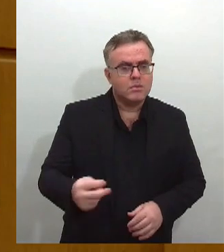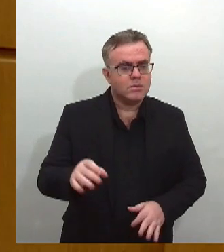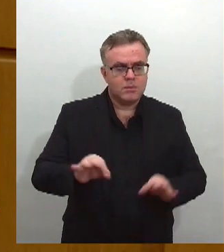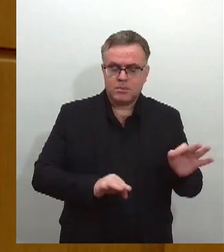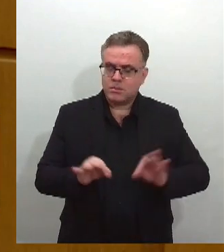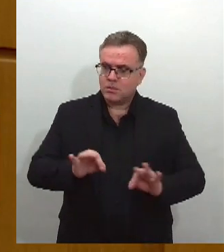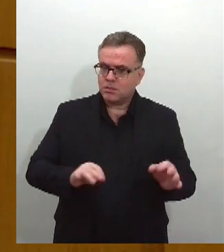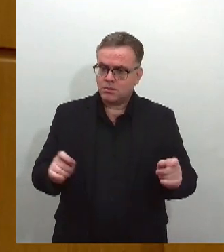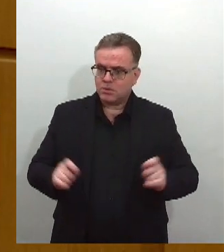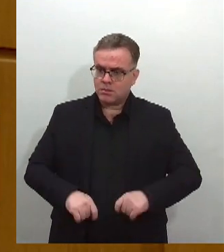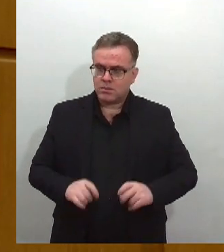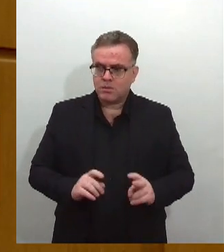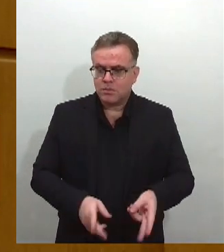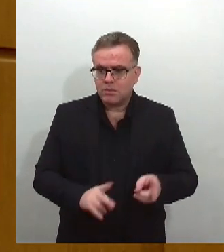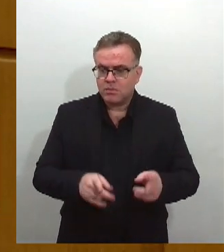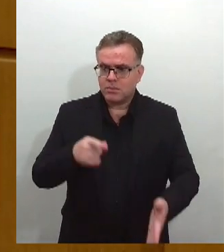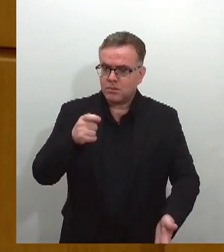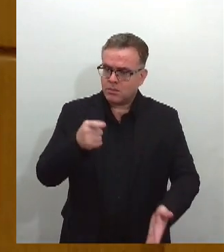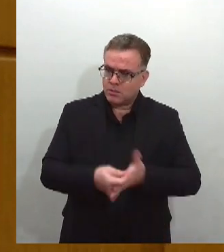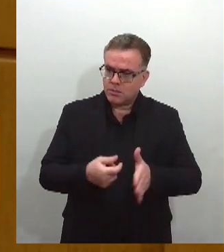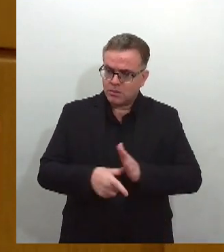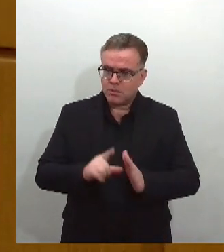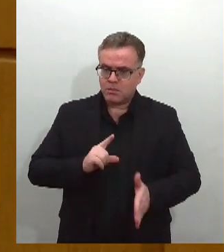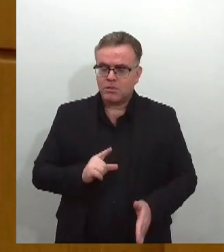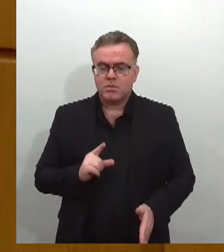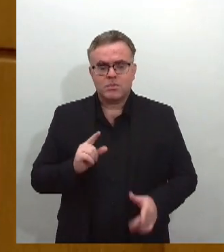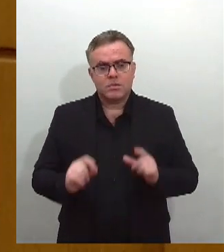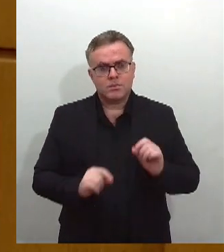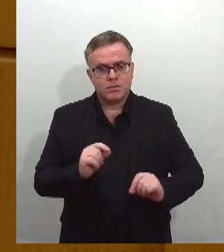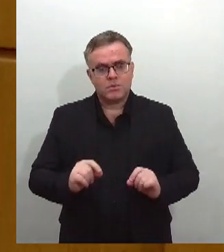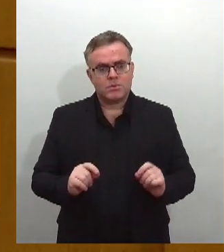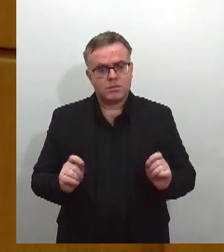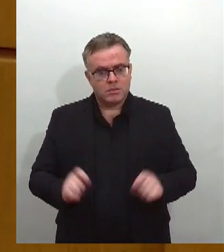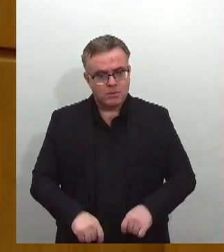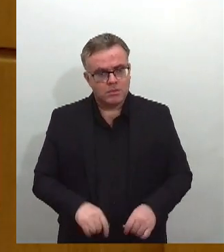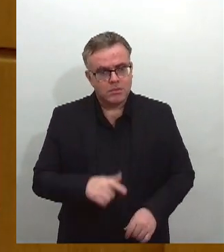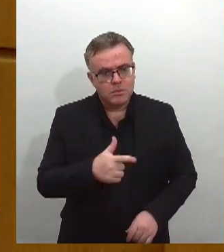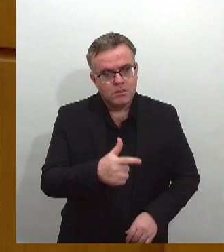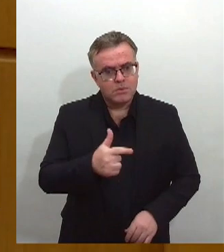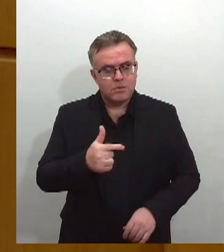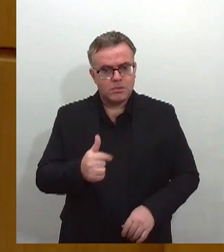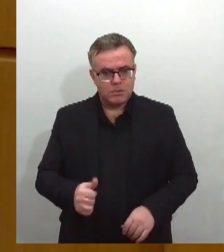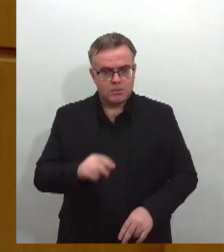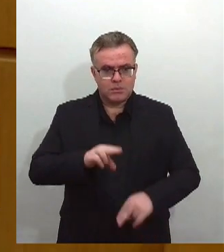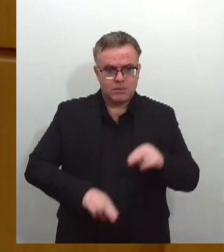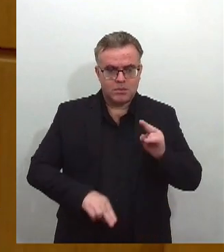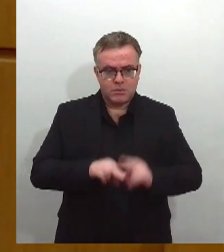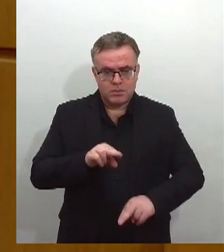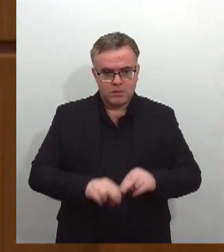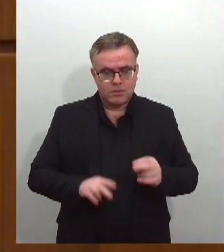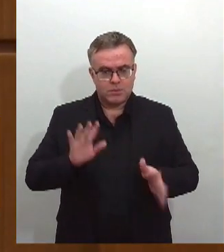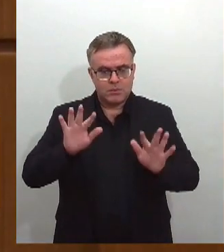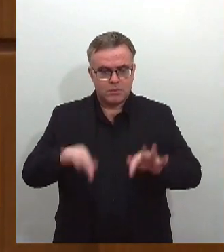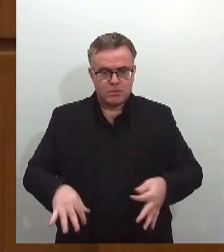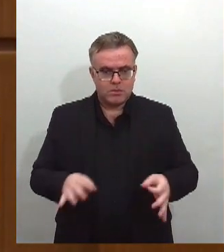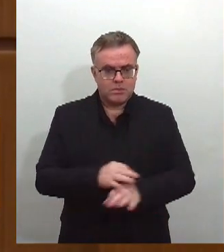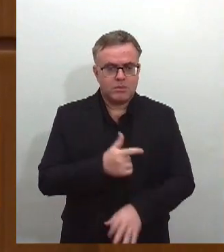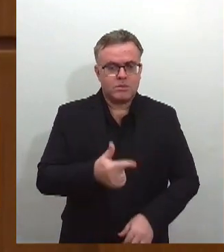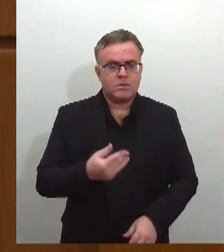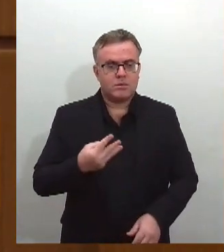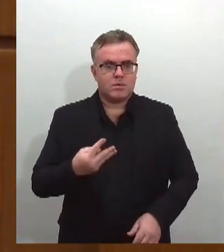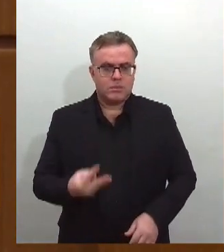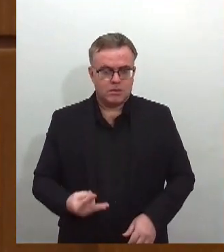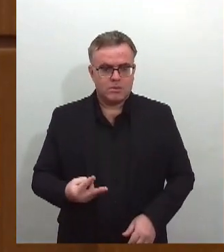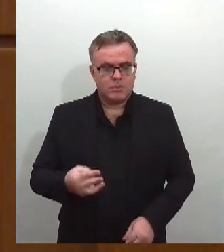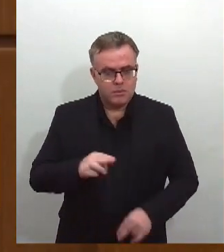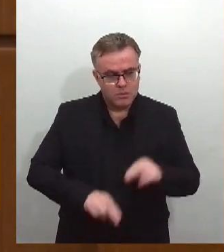pagamento esse mês de forma antecipada, iniciando no dia 21 de junho e finalizando no dia 23 de junho. Cristiano